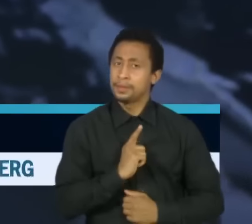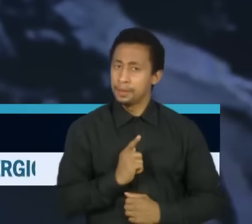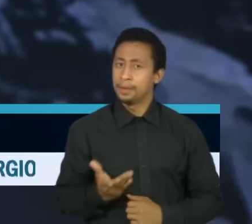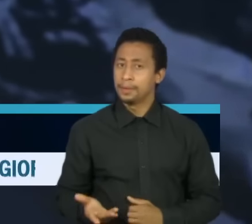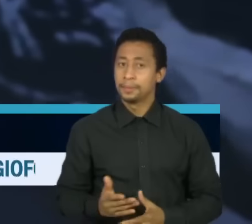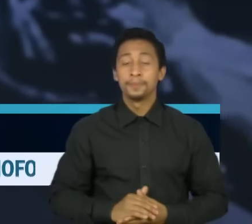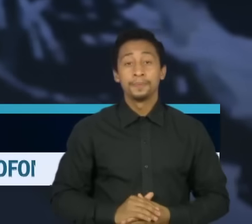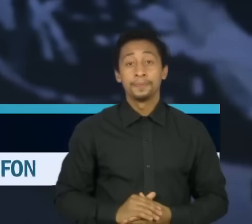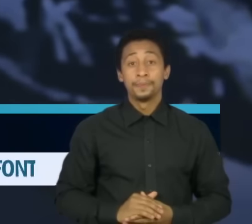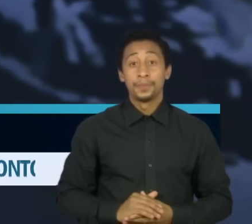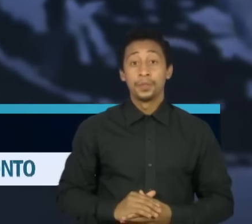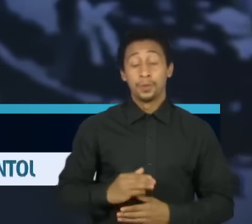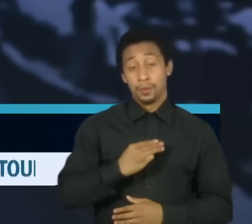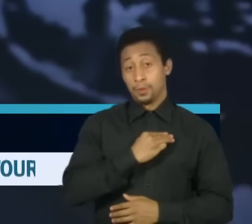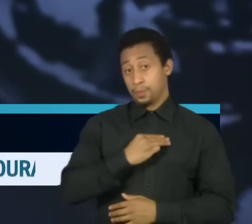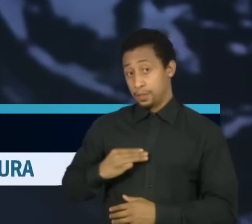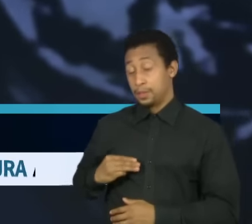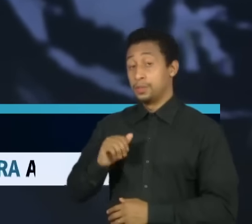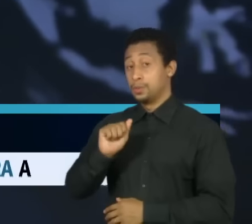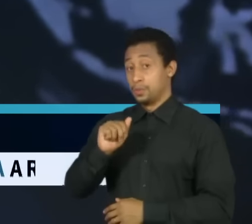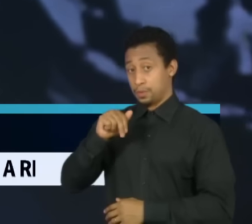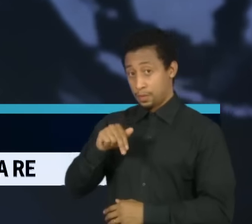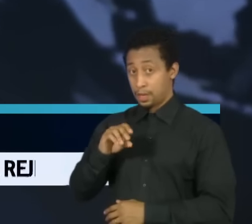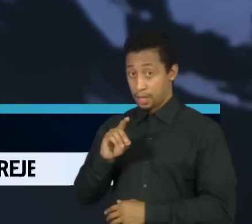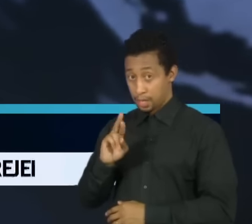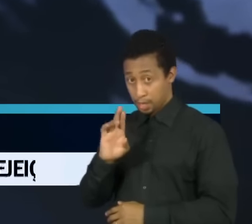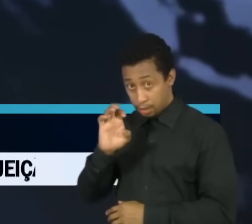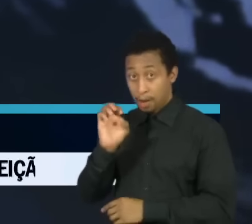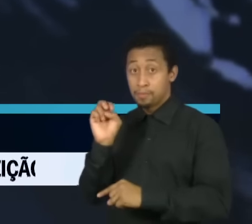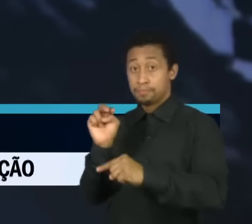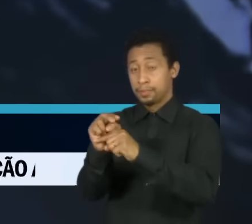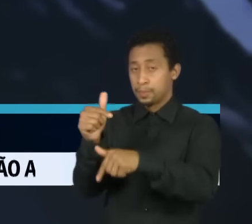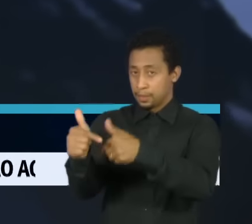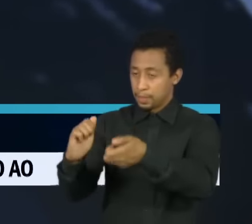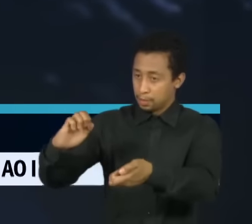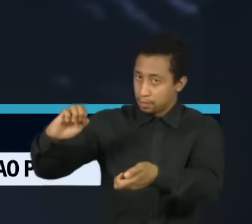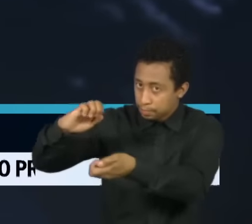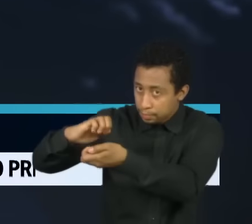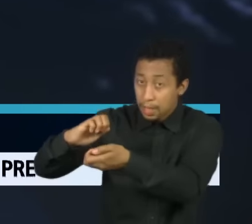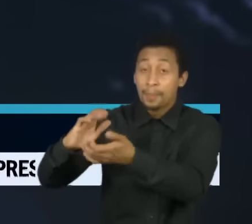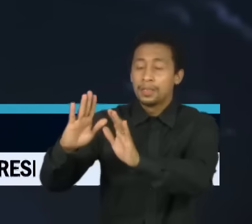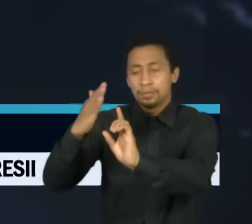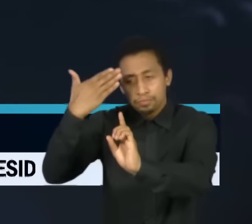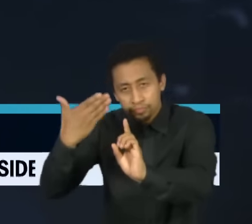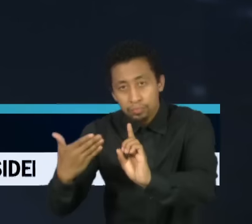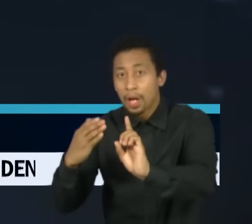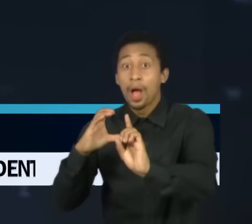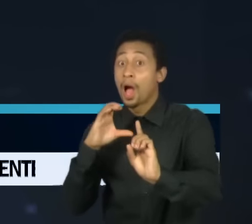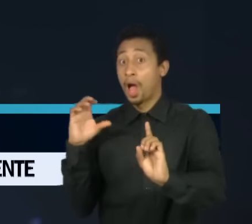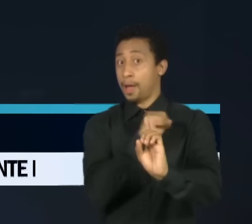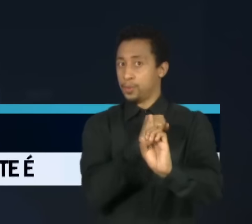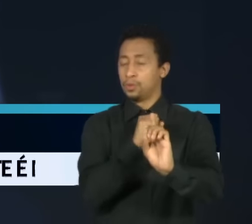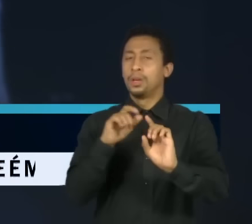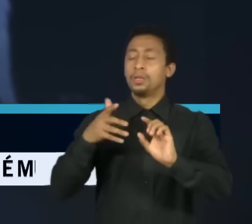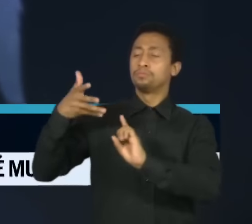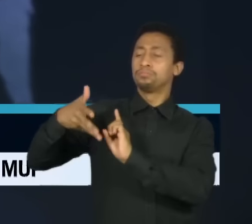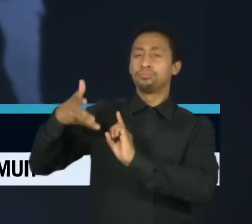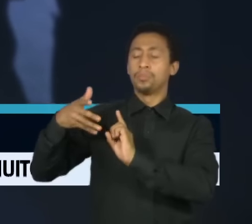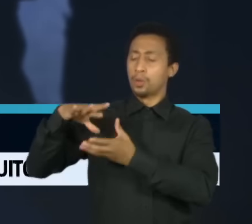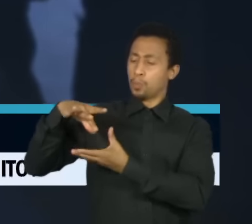O ministro André Mendonça tomou posse hoje no Supremo Tribunal Federal em uma cerimônia rápida. Mendonça defendeu a democracia, a justiça